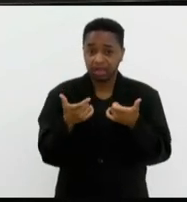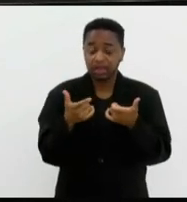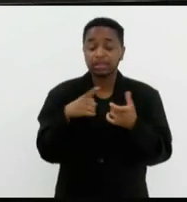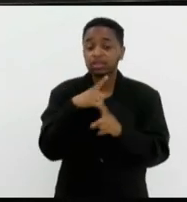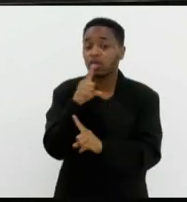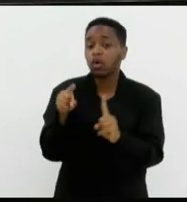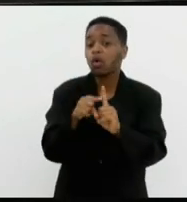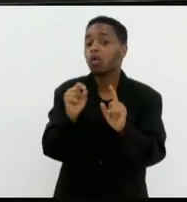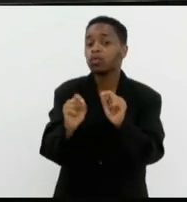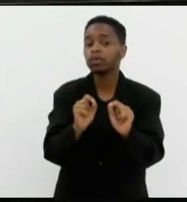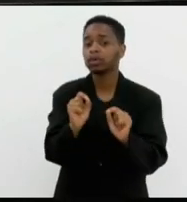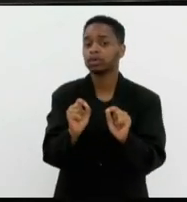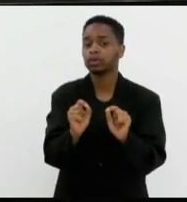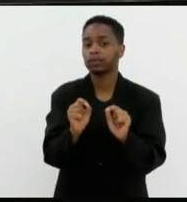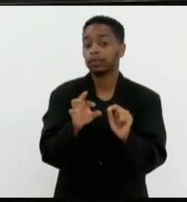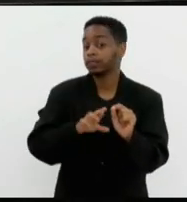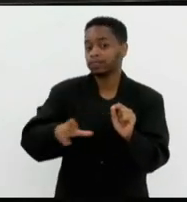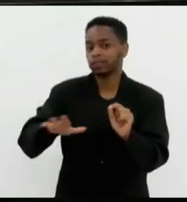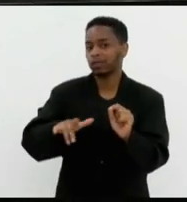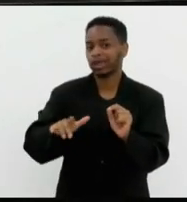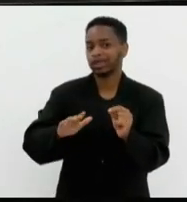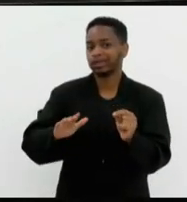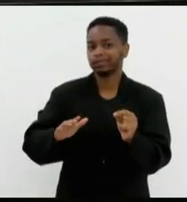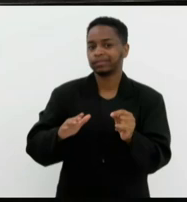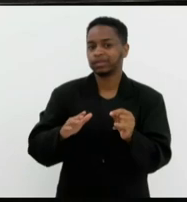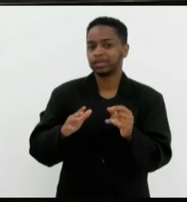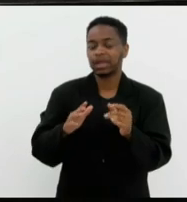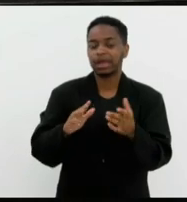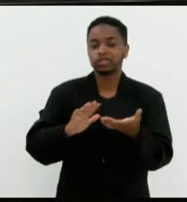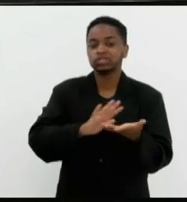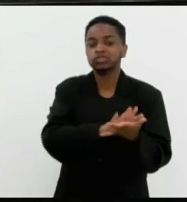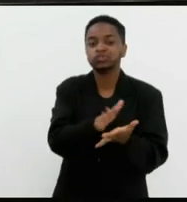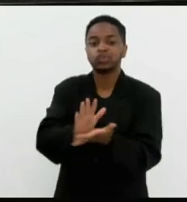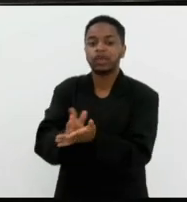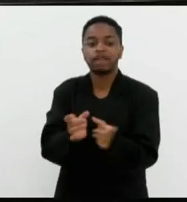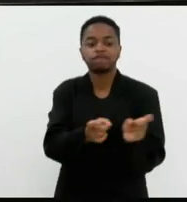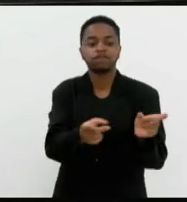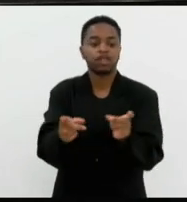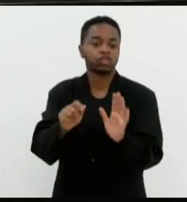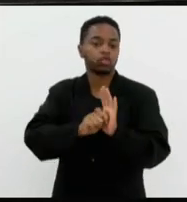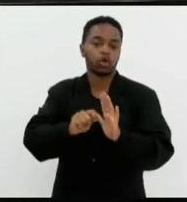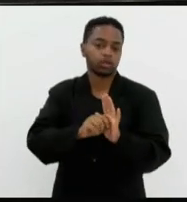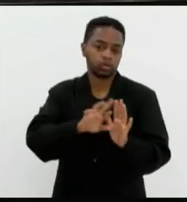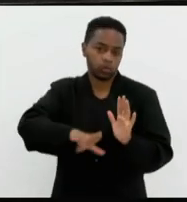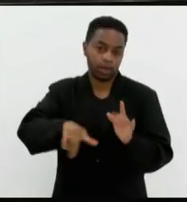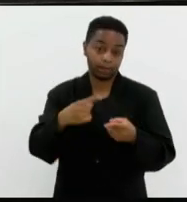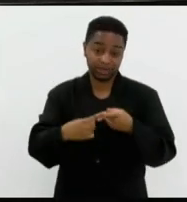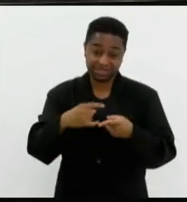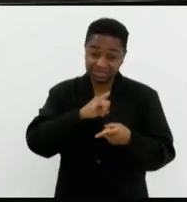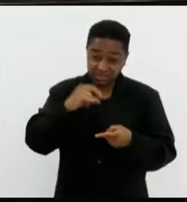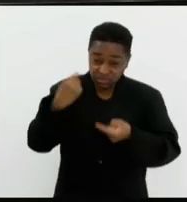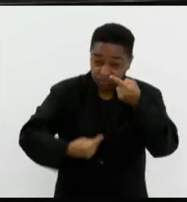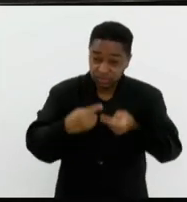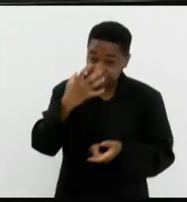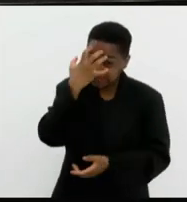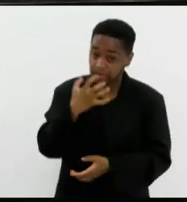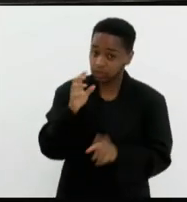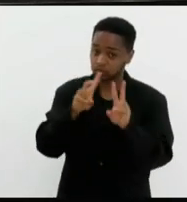objetivo não o combate às drogas em si, porque se você for fazer um debate sério sobre o combate às